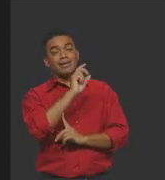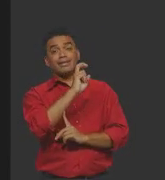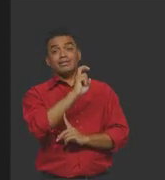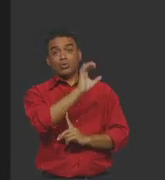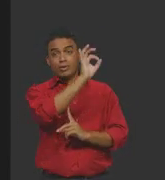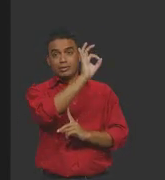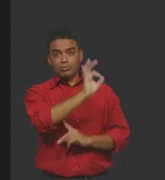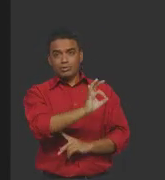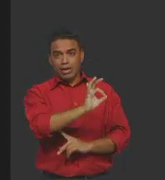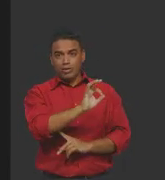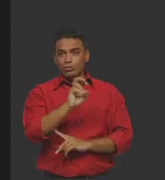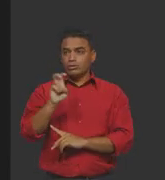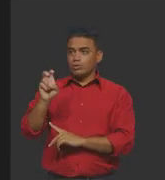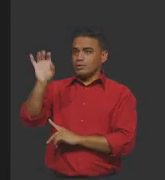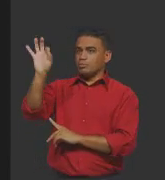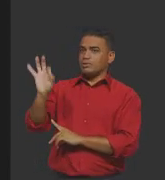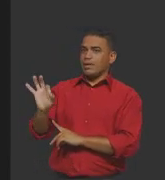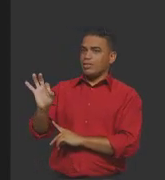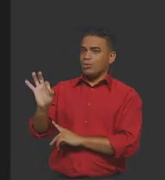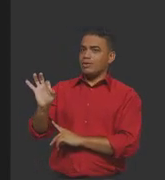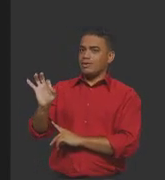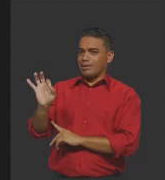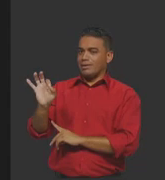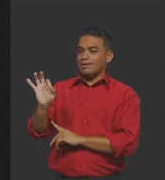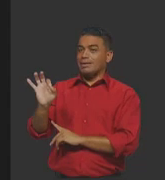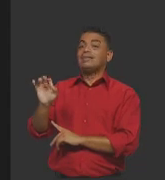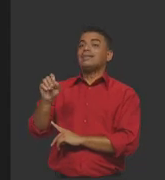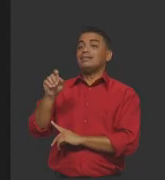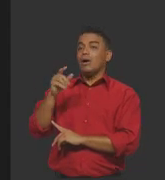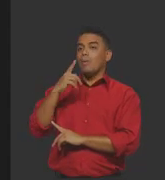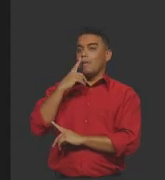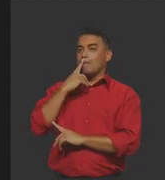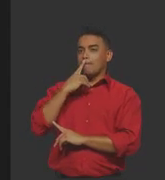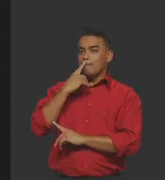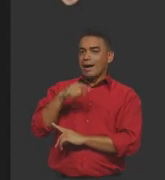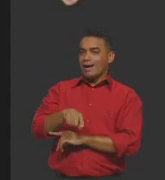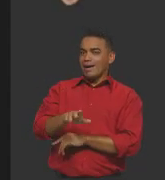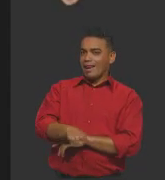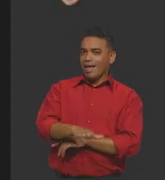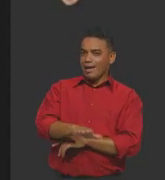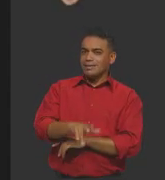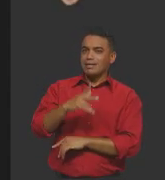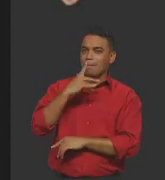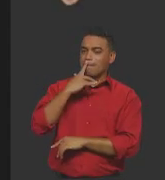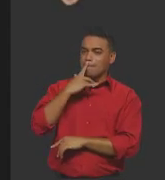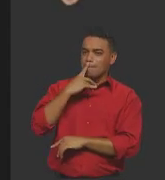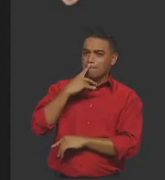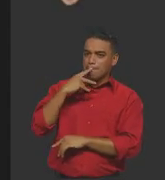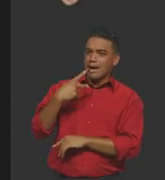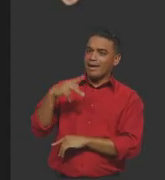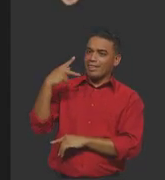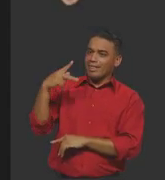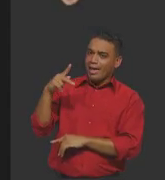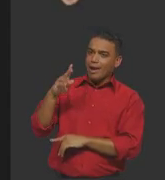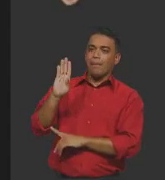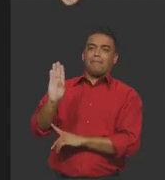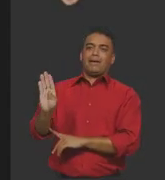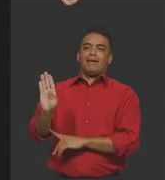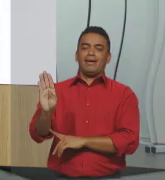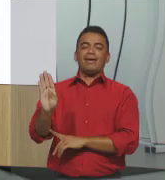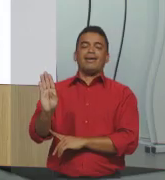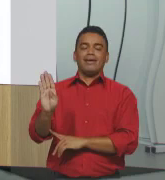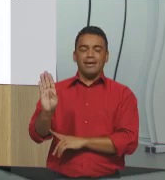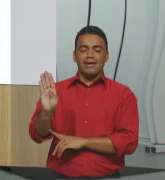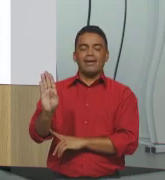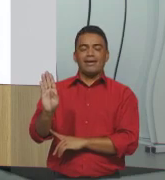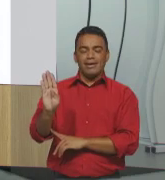os 50% do pai. Feito isso, então, eu consigo saber que o homem B aí vai ser o